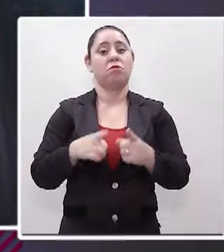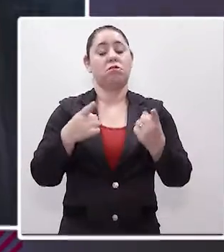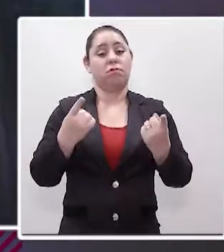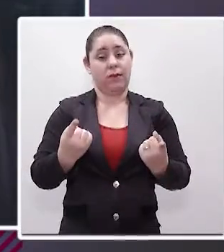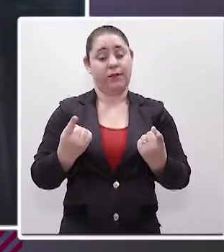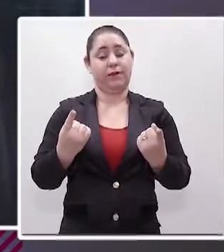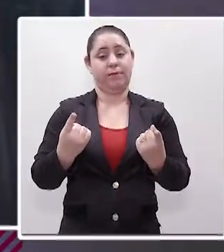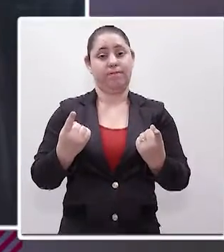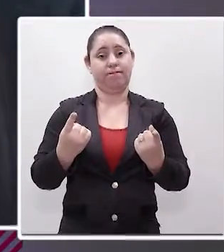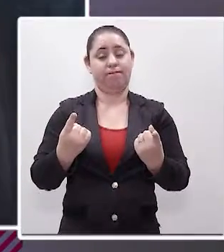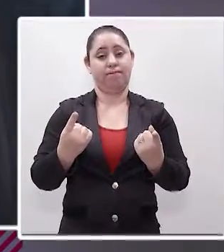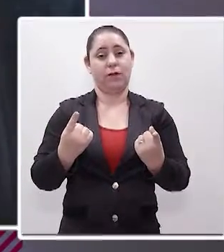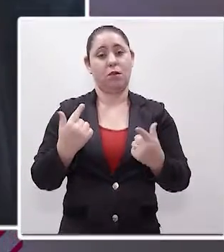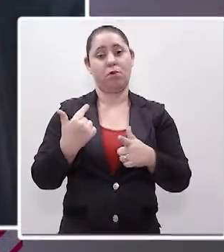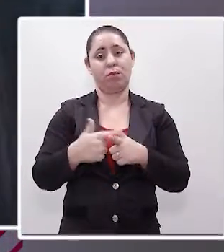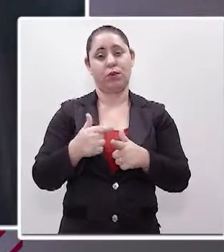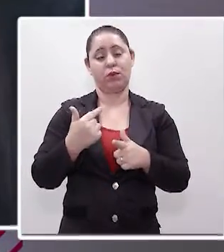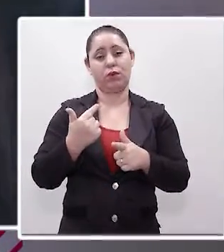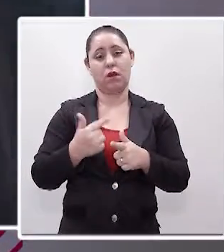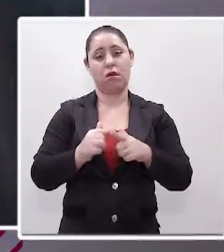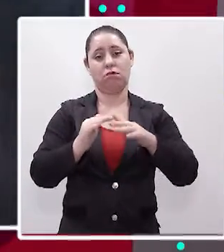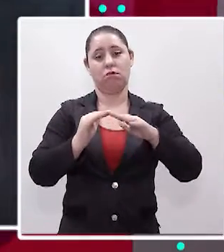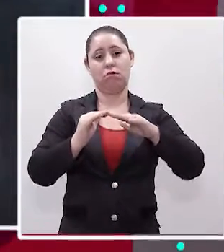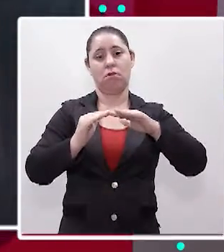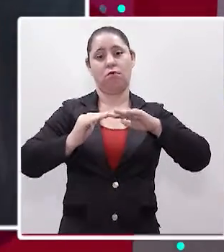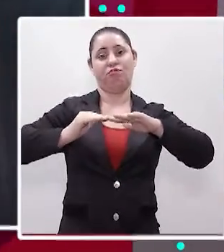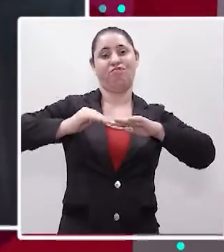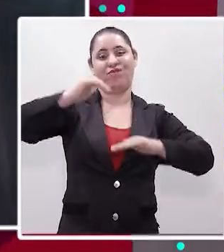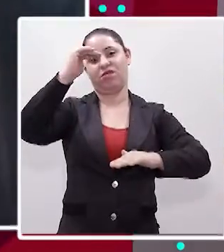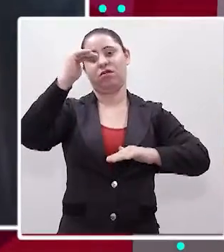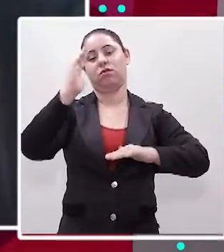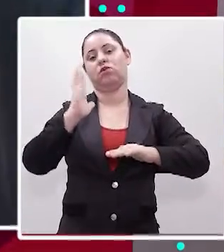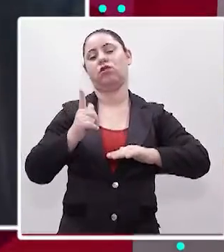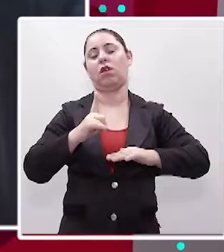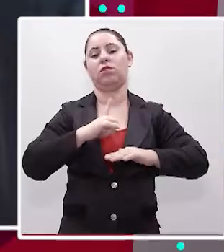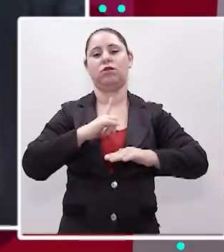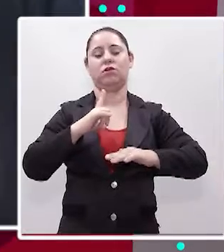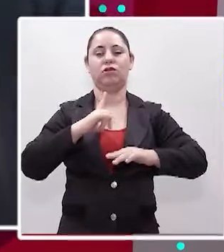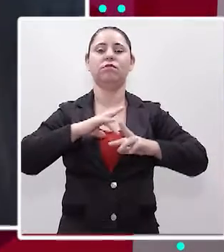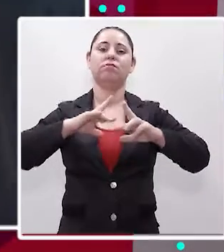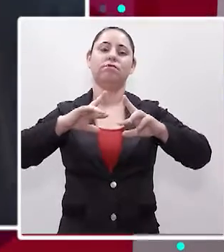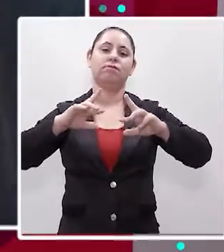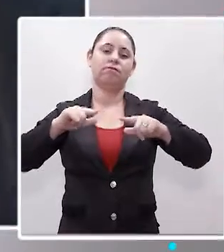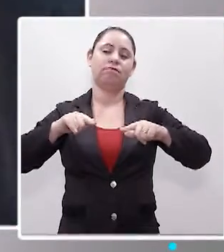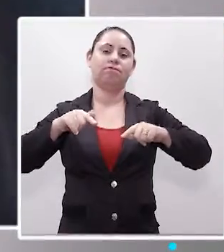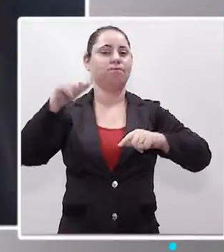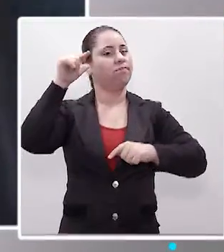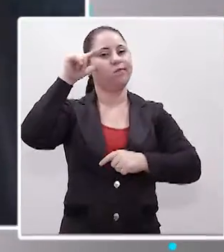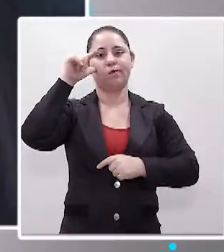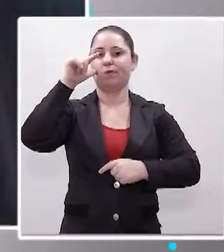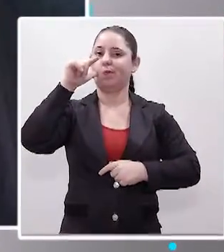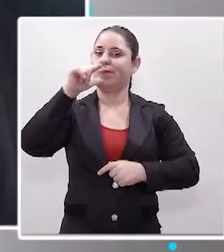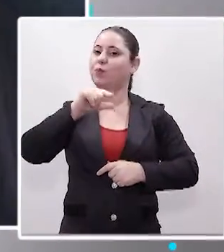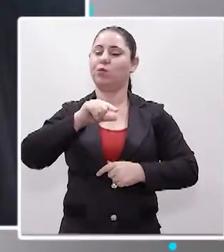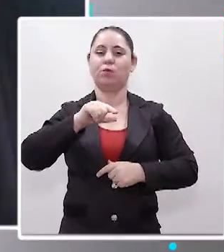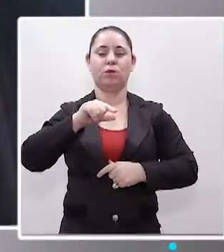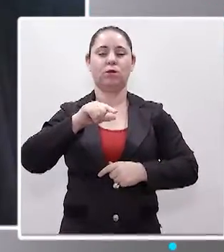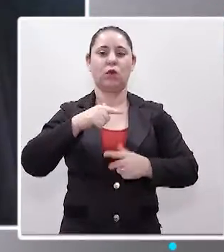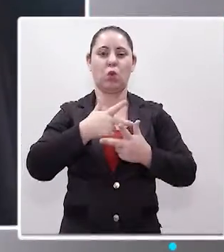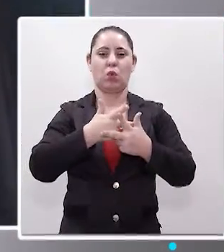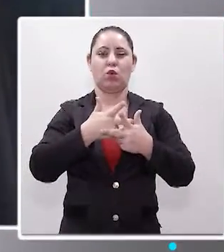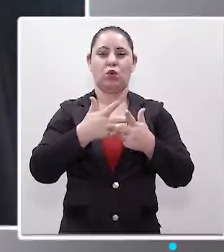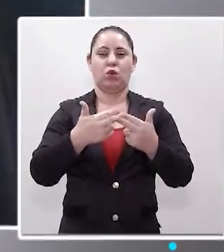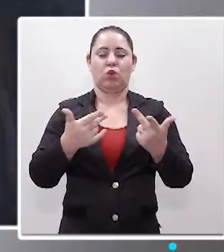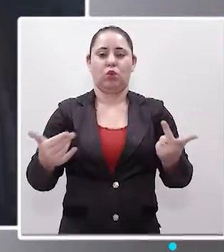né? Mas, infelizmente, por conta das desigualdades que já eram existentes, a gente não